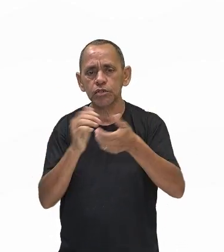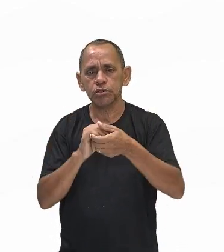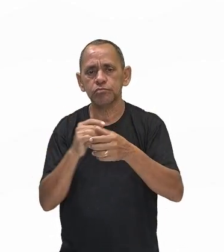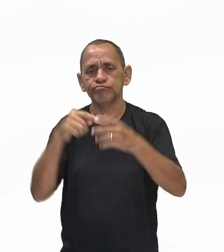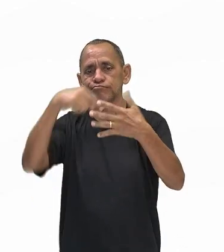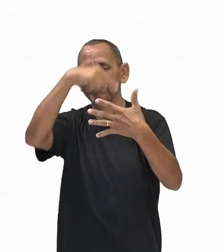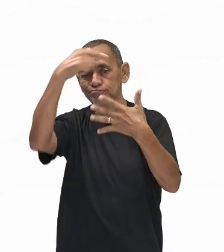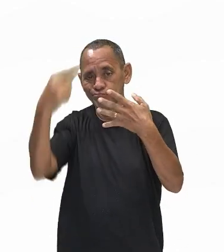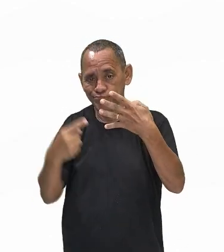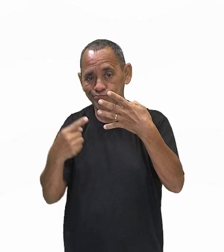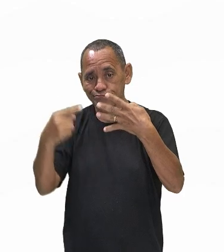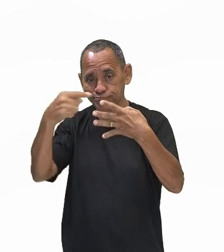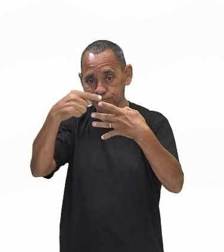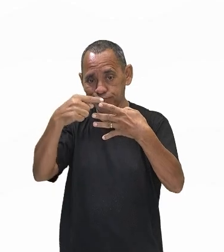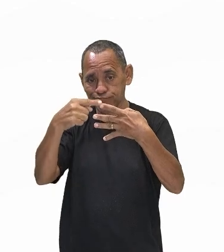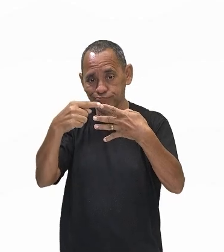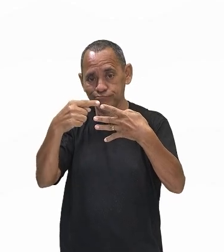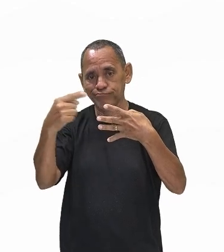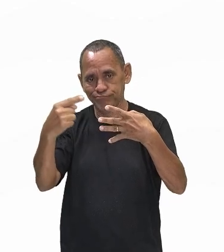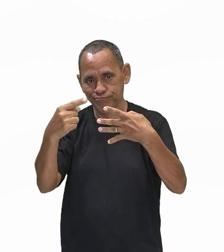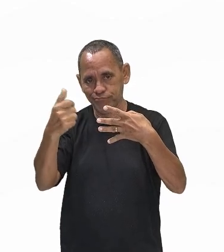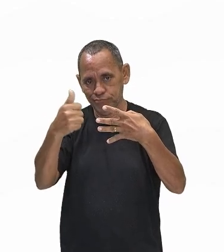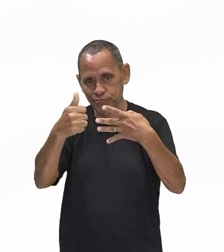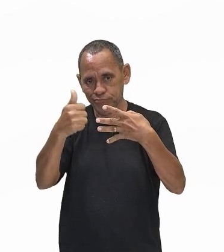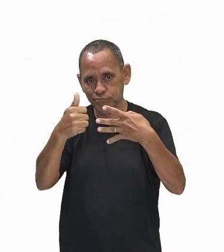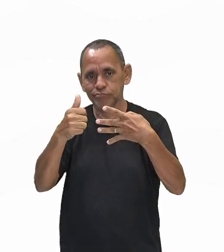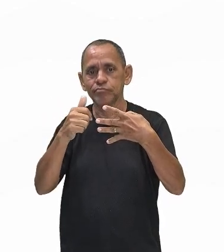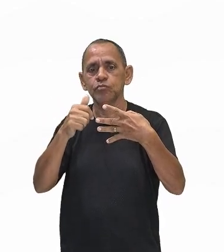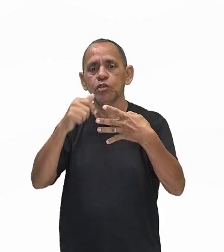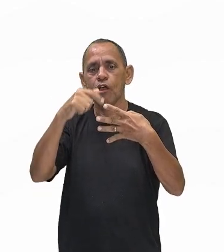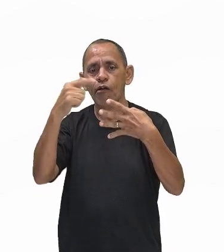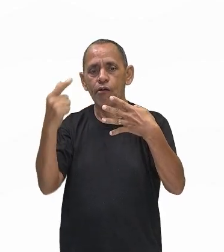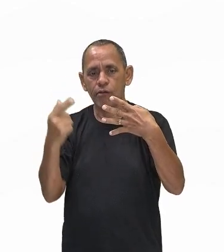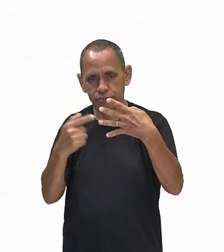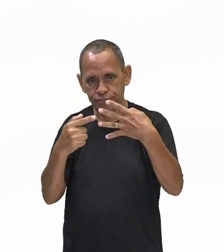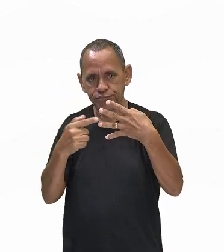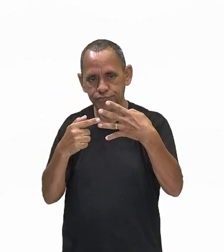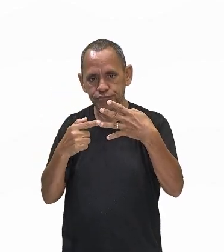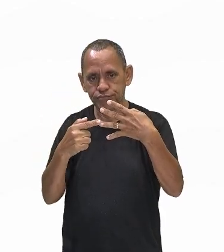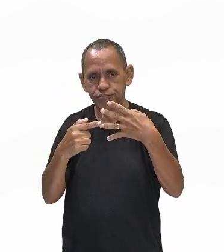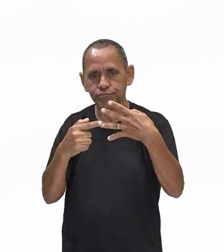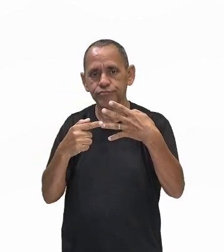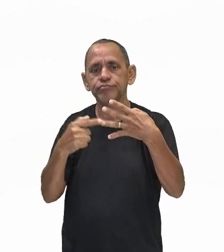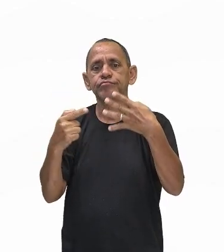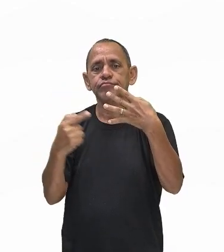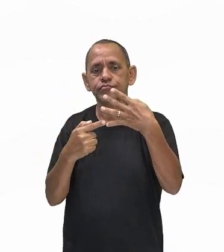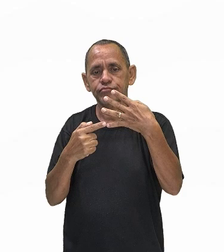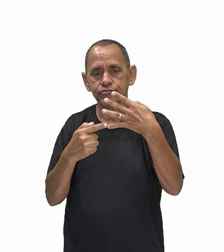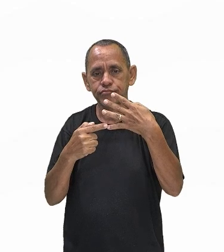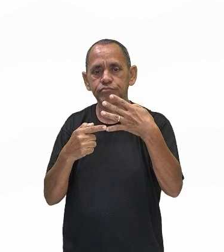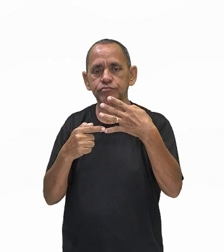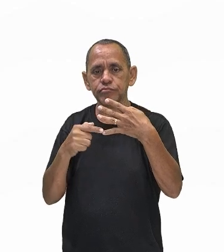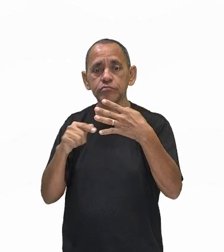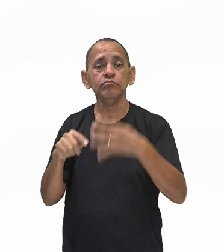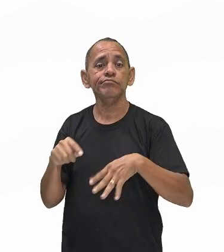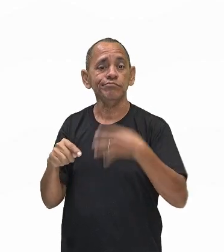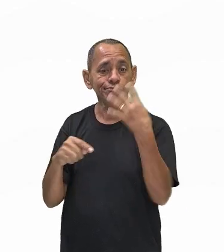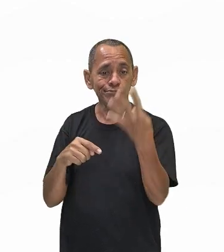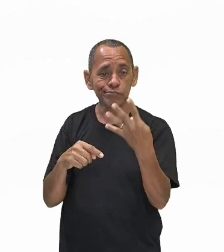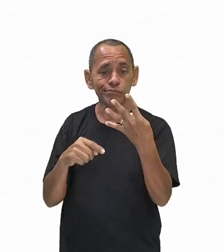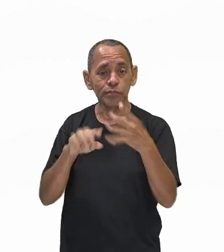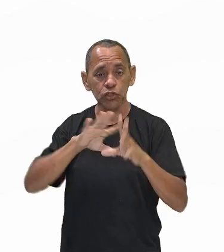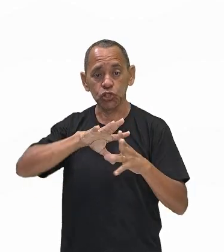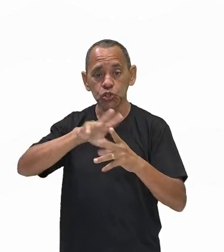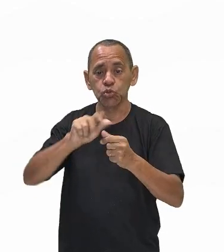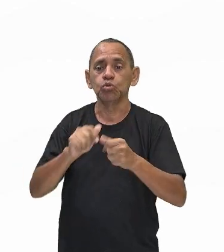celulite flacidez estrias e foliculites a celulite é uma condição caracterizada